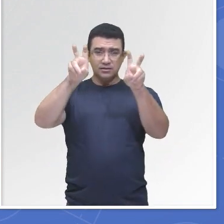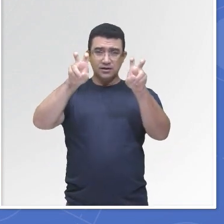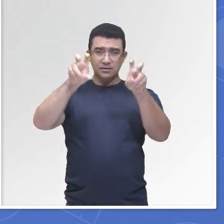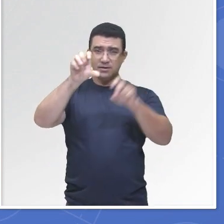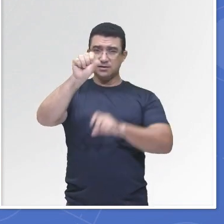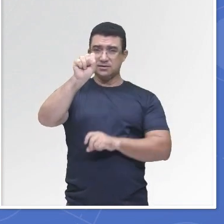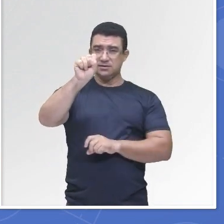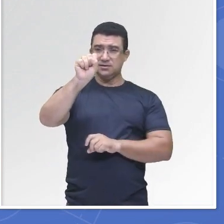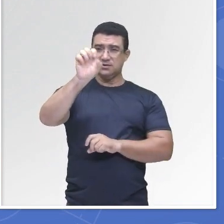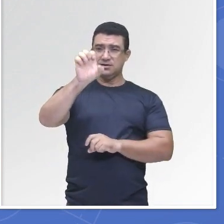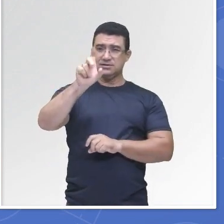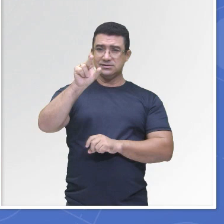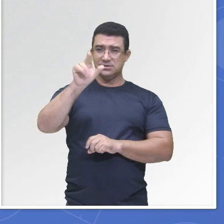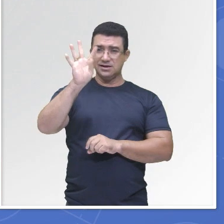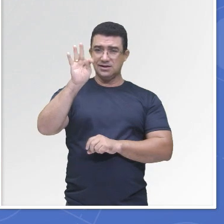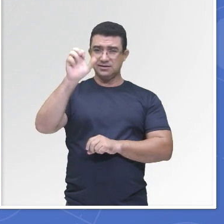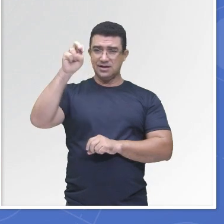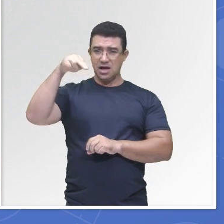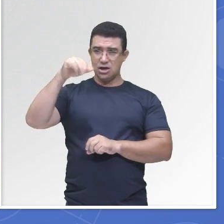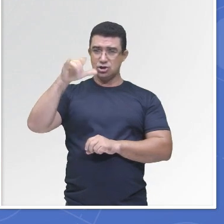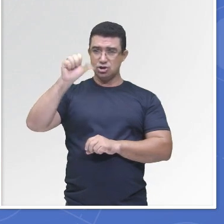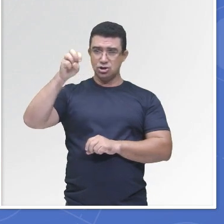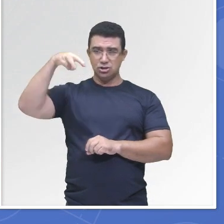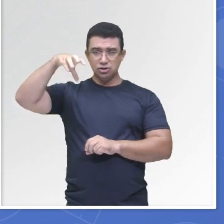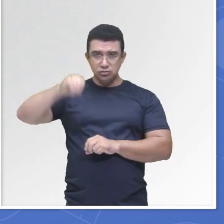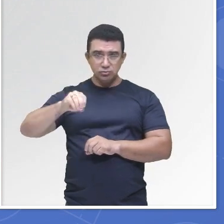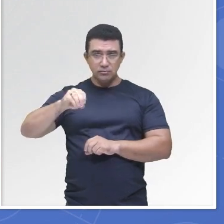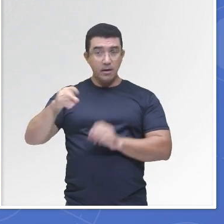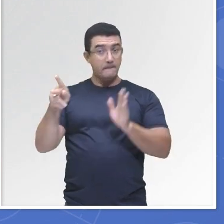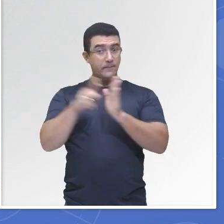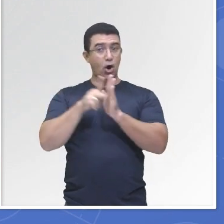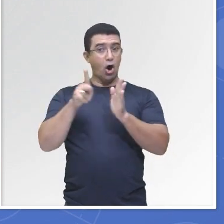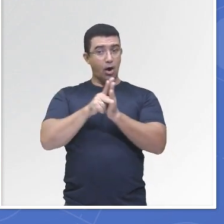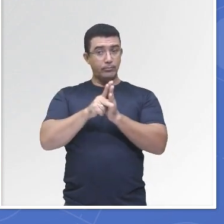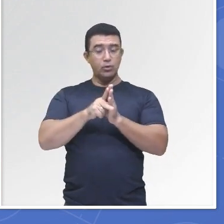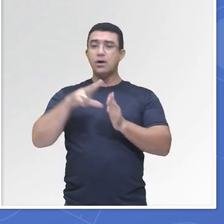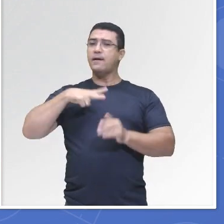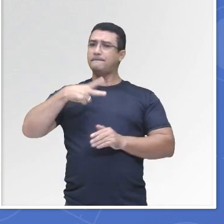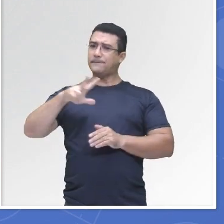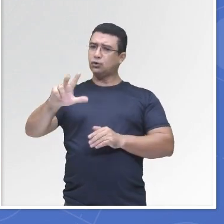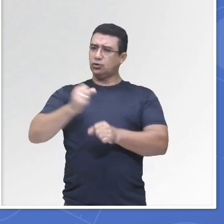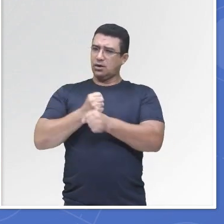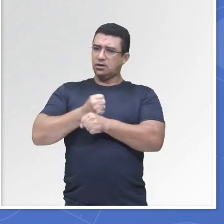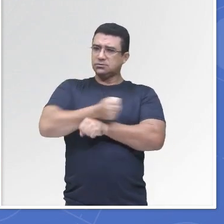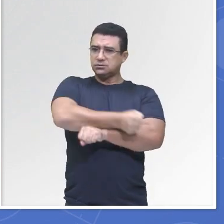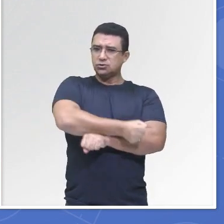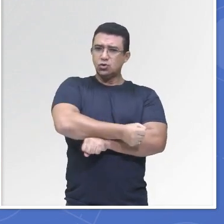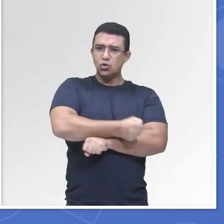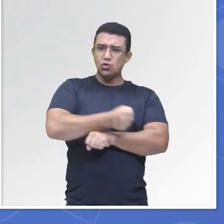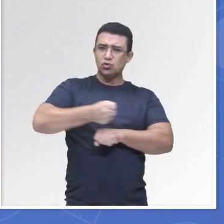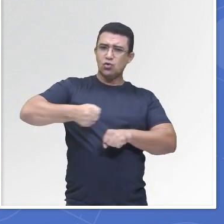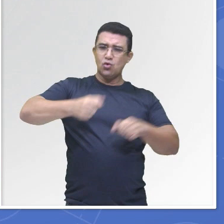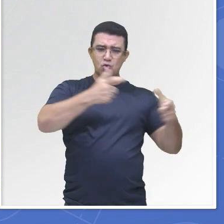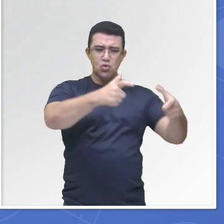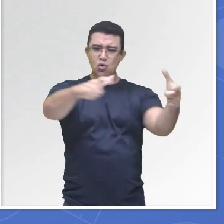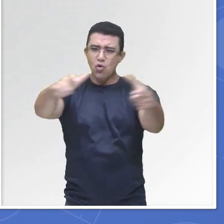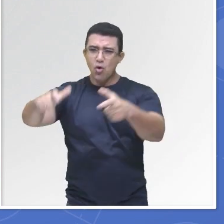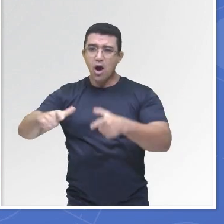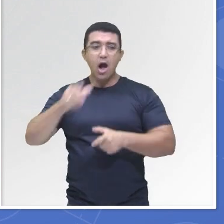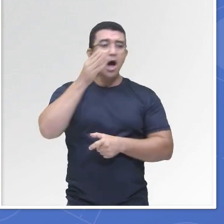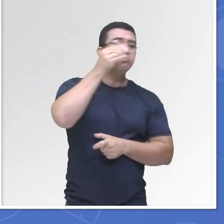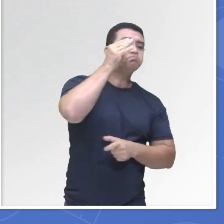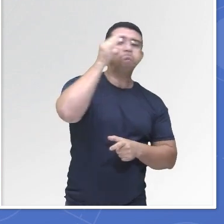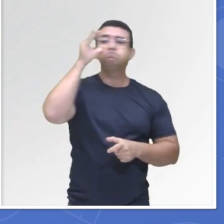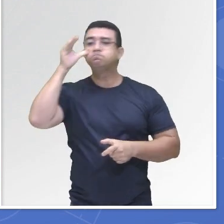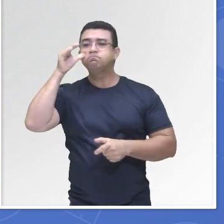certo? Essa exploração dos portugueses. Eu quero dar uma espiadinha no que tem de riqueza ali